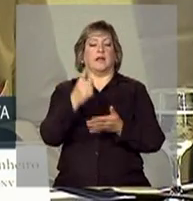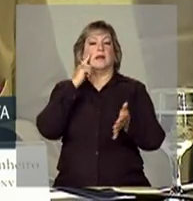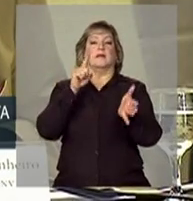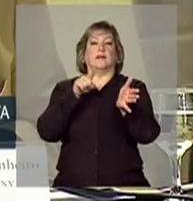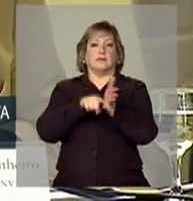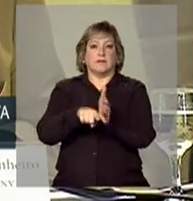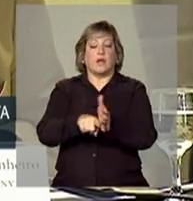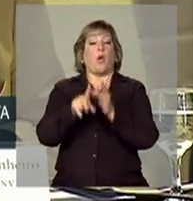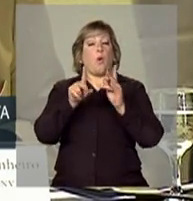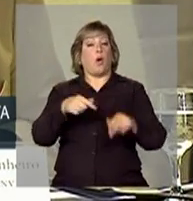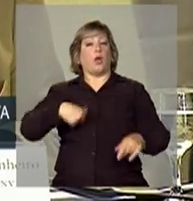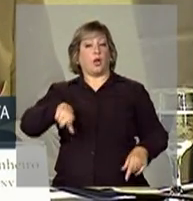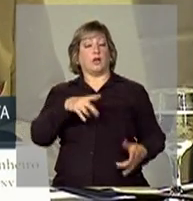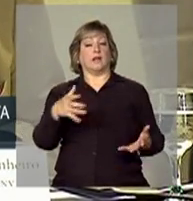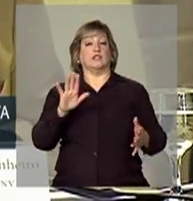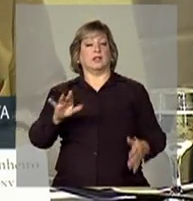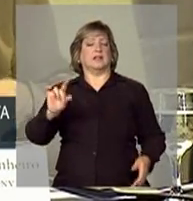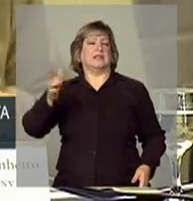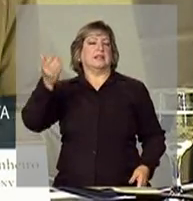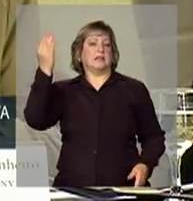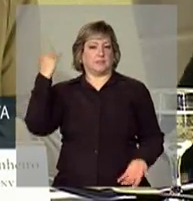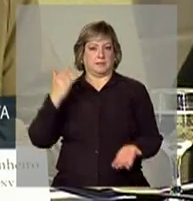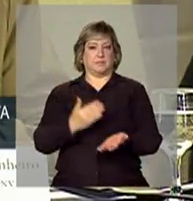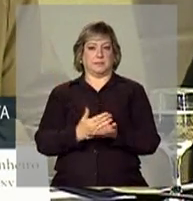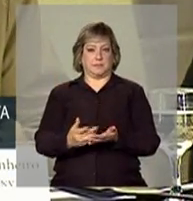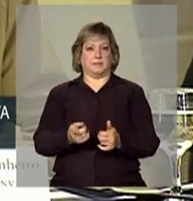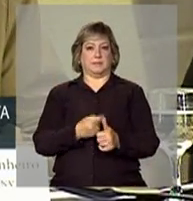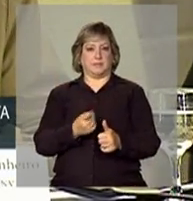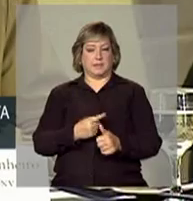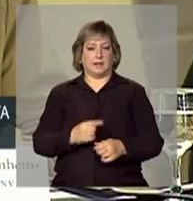objetivo desde o primeiro momento.